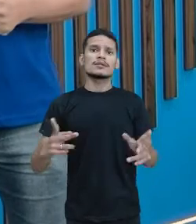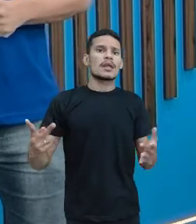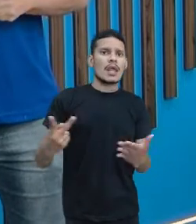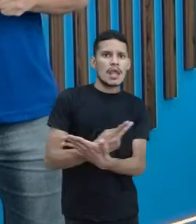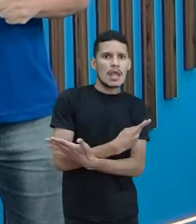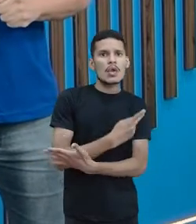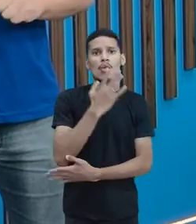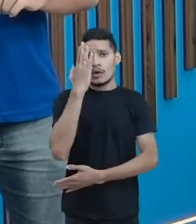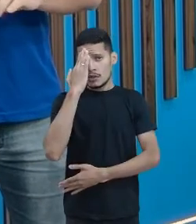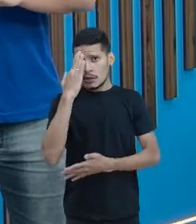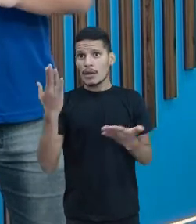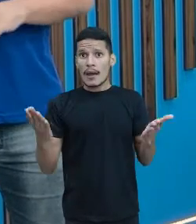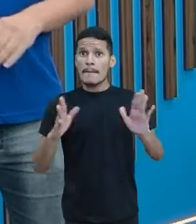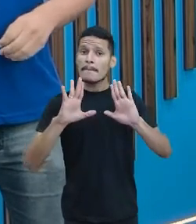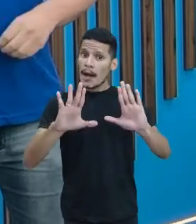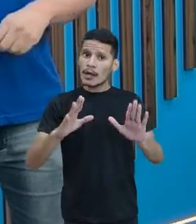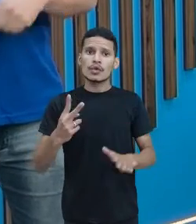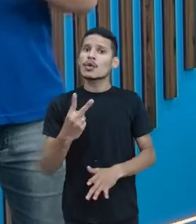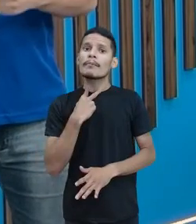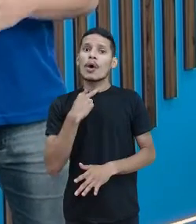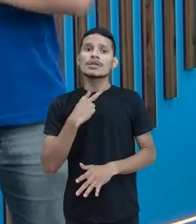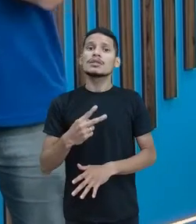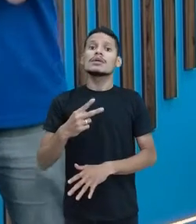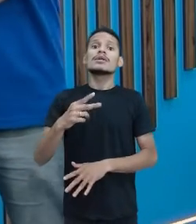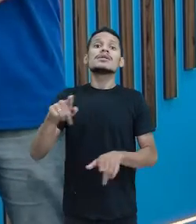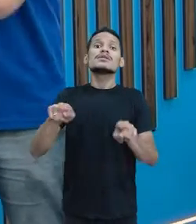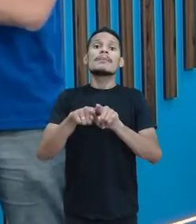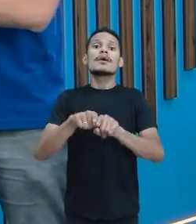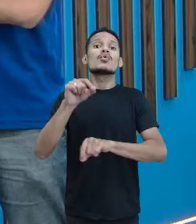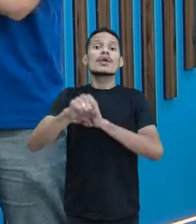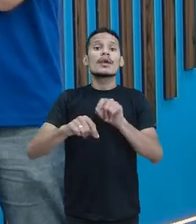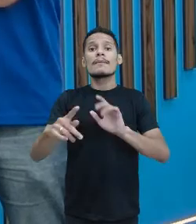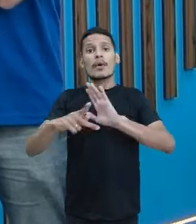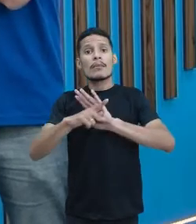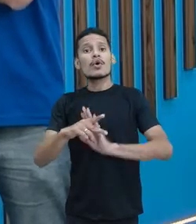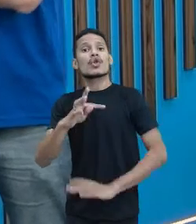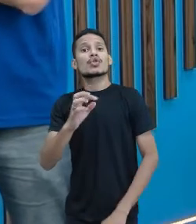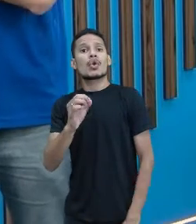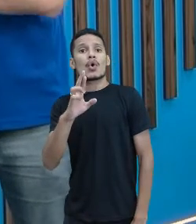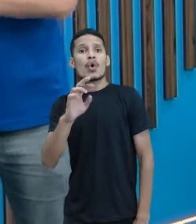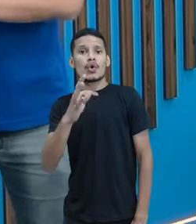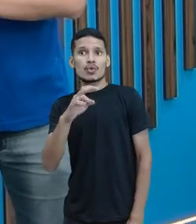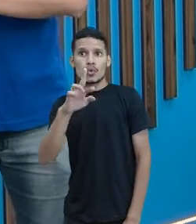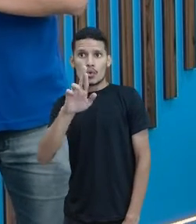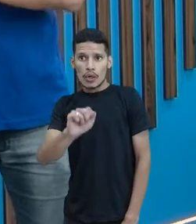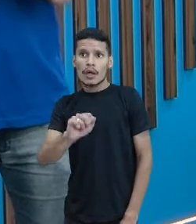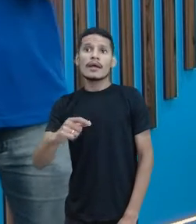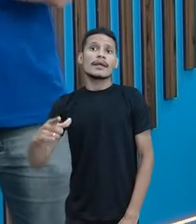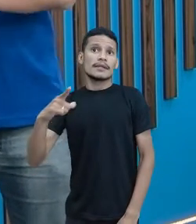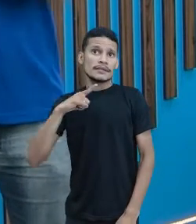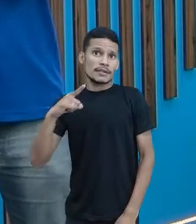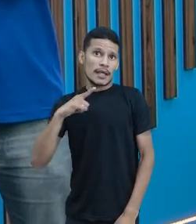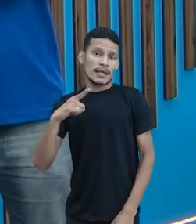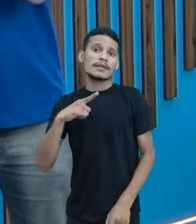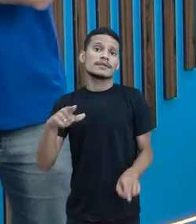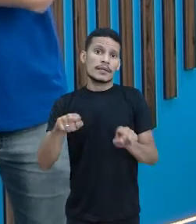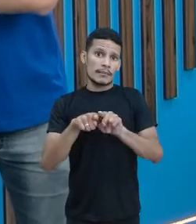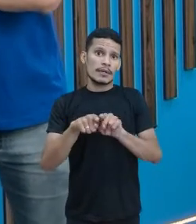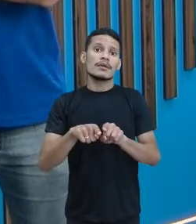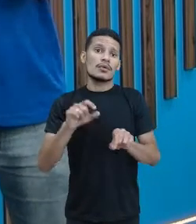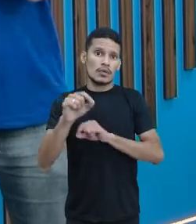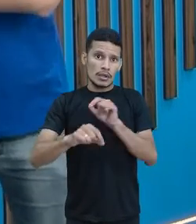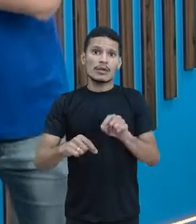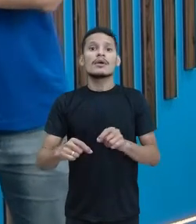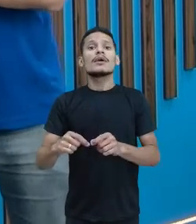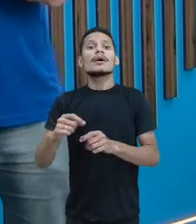engano, mas o que não pode ser feito é a tortura. Então, uma ditadura se pratica bastante pratica